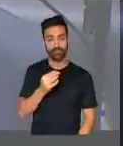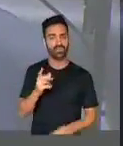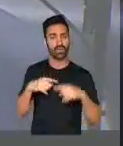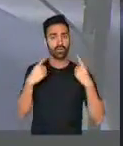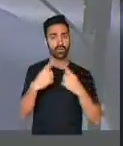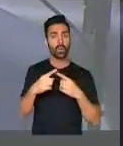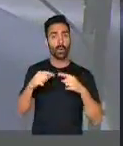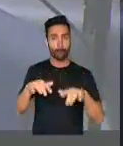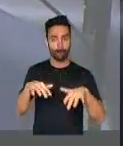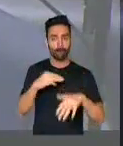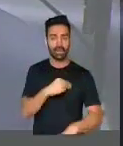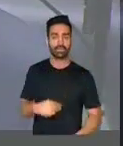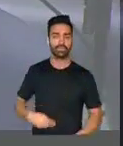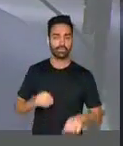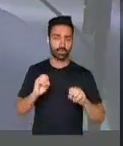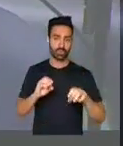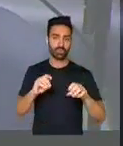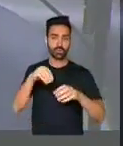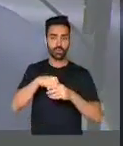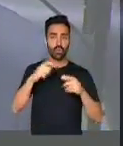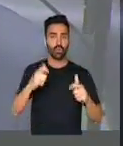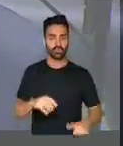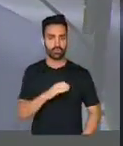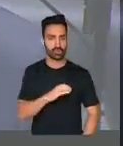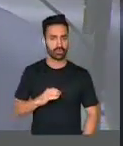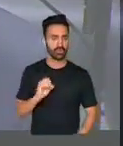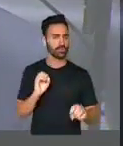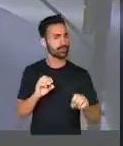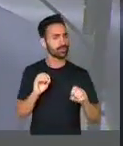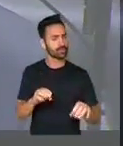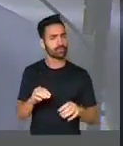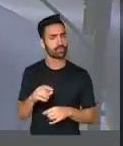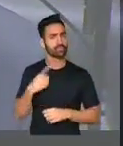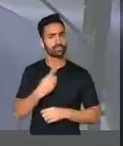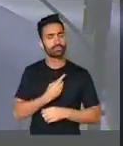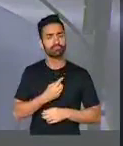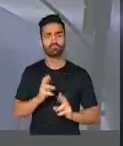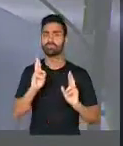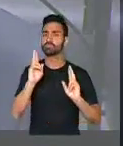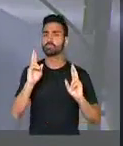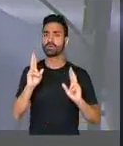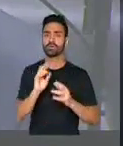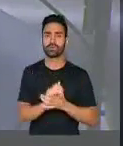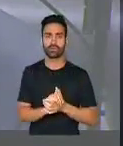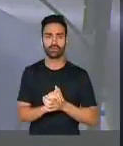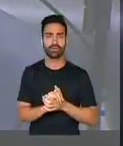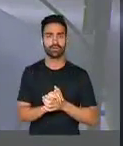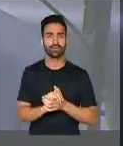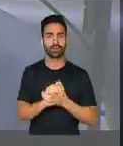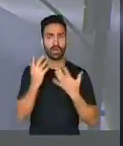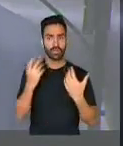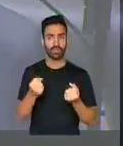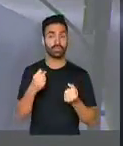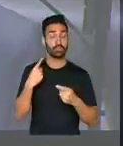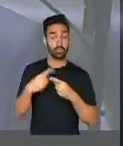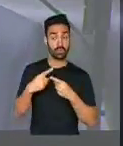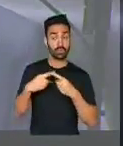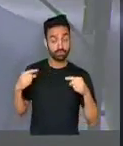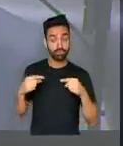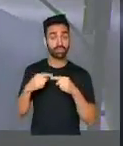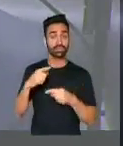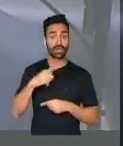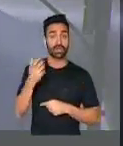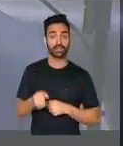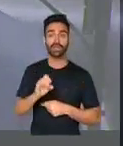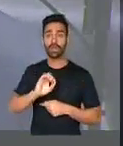ministro da Educação na Comissão de Educação, estamos esperando que ele nos atenda, porque assim está atendendo